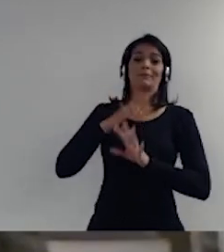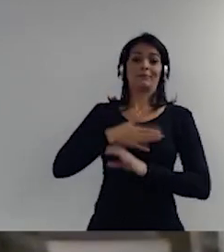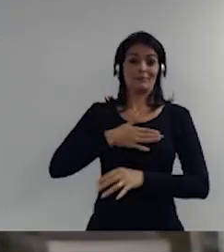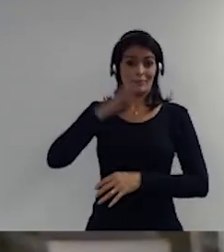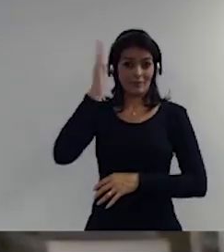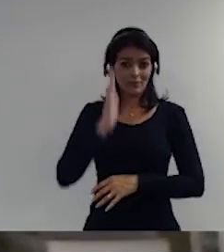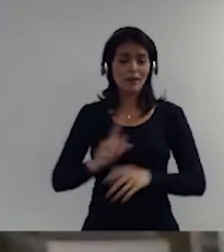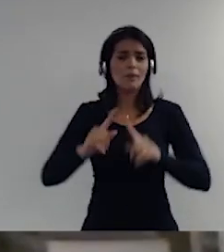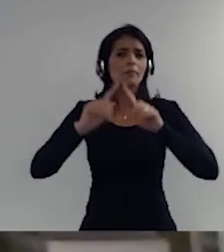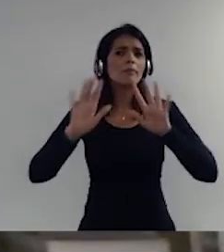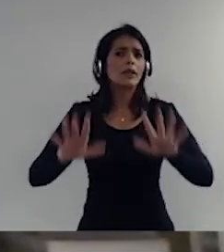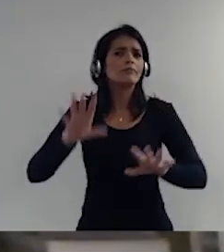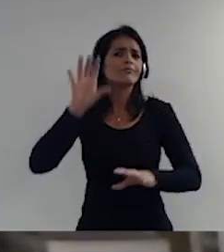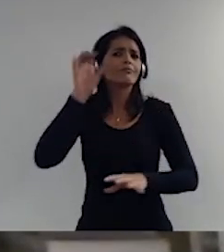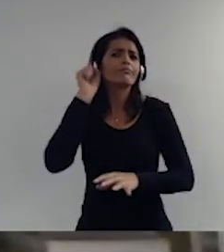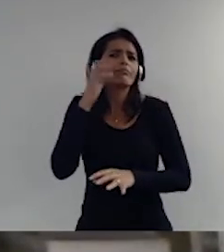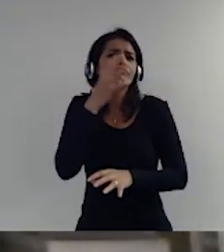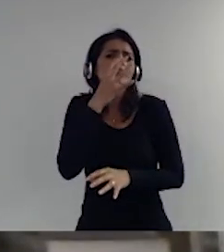aqui é realmente